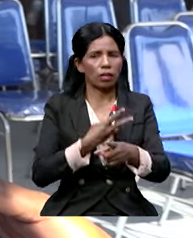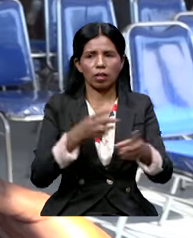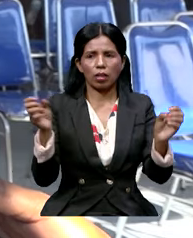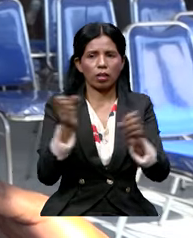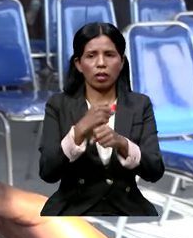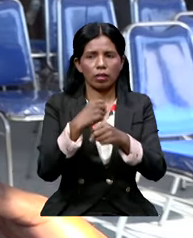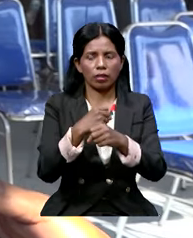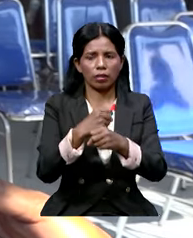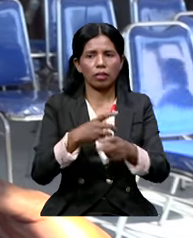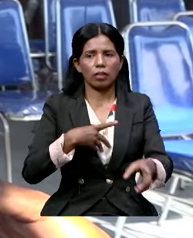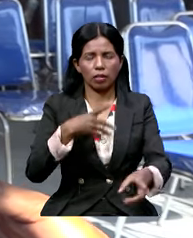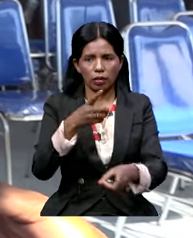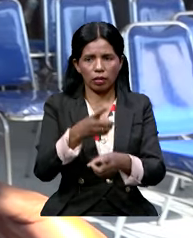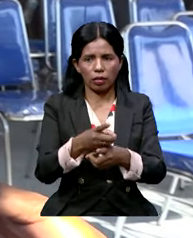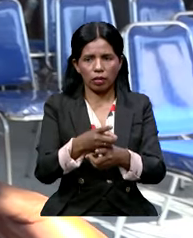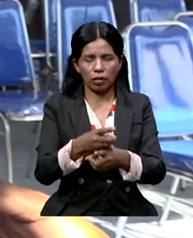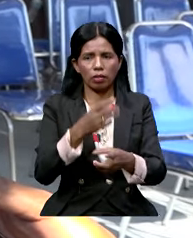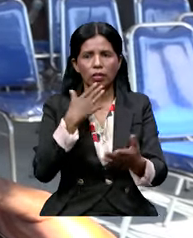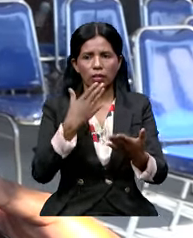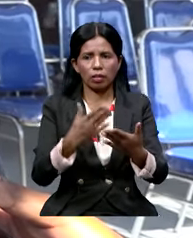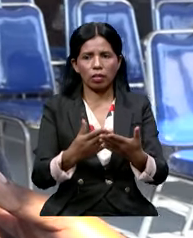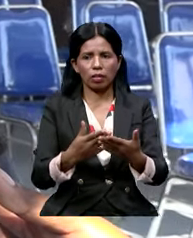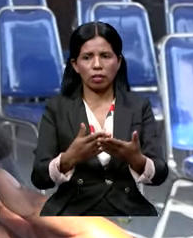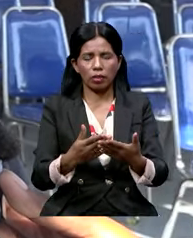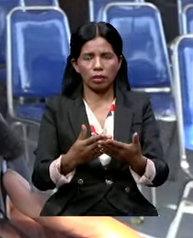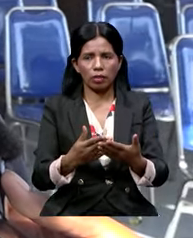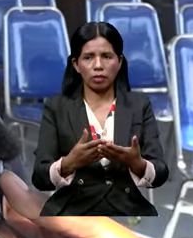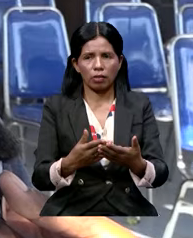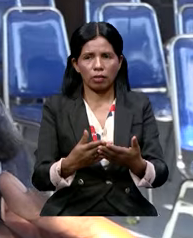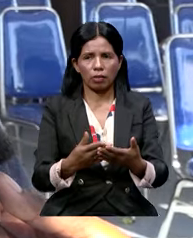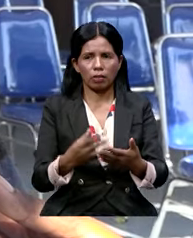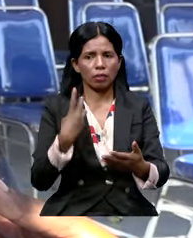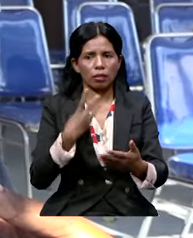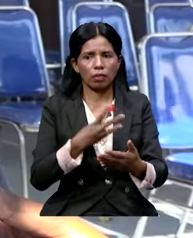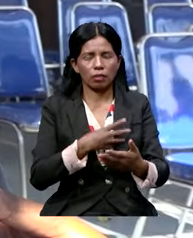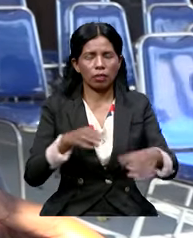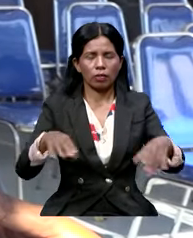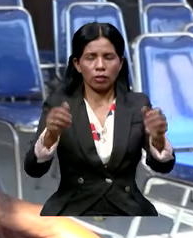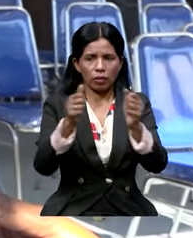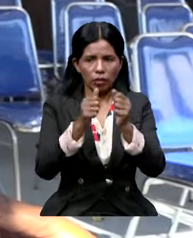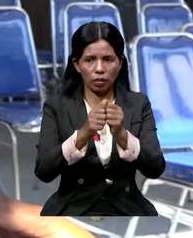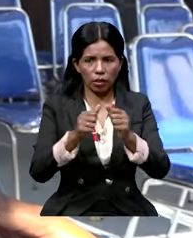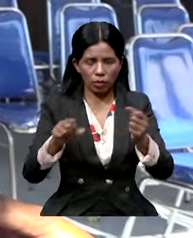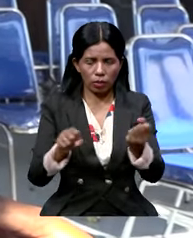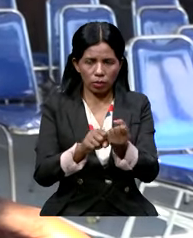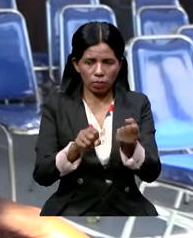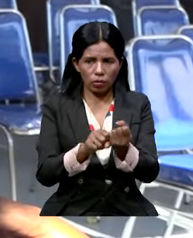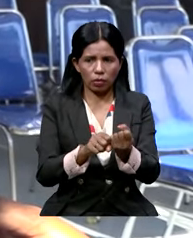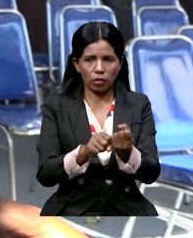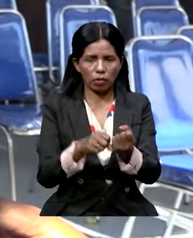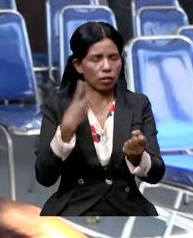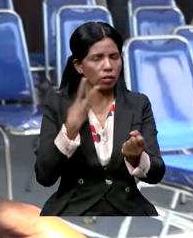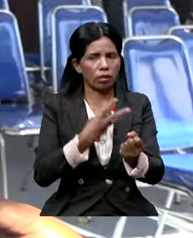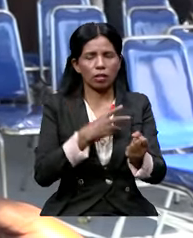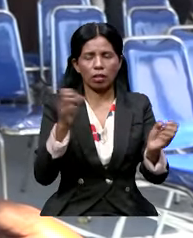lá ita direito automaticamente ita tinha obrigação a tu contribuir nimos ita lá lá